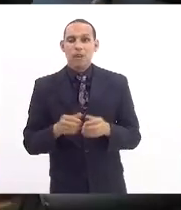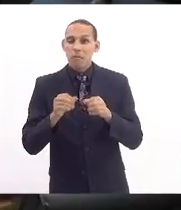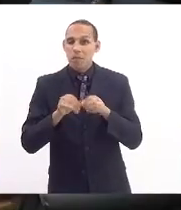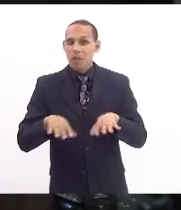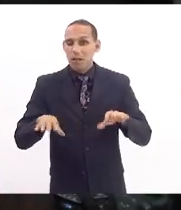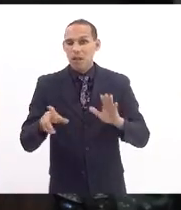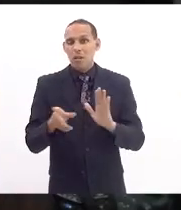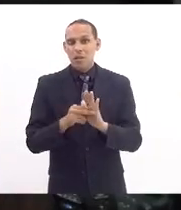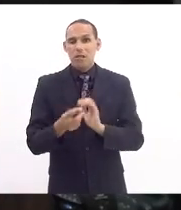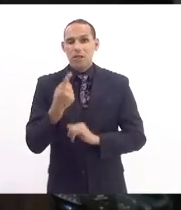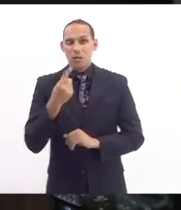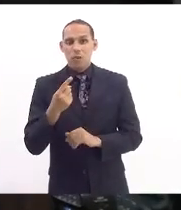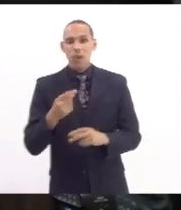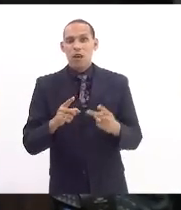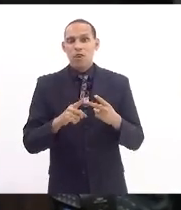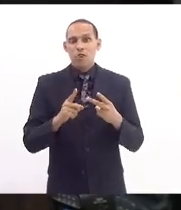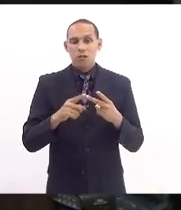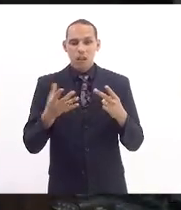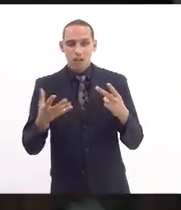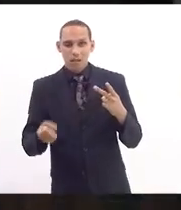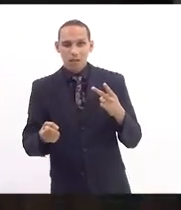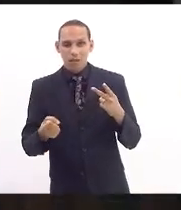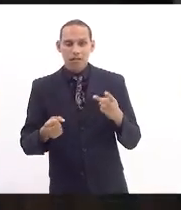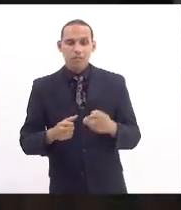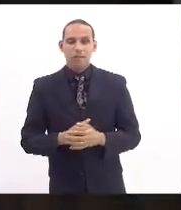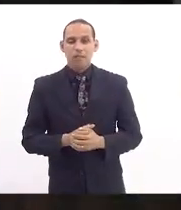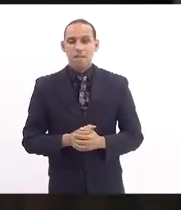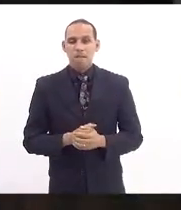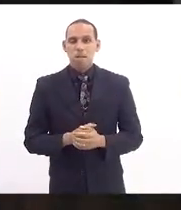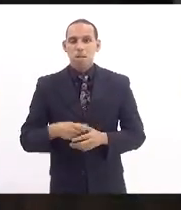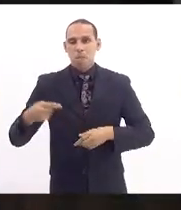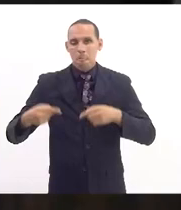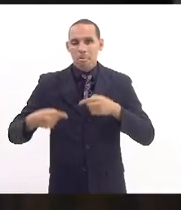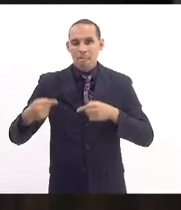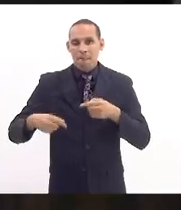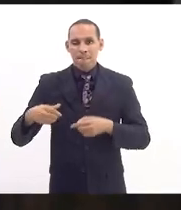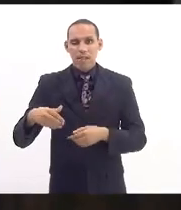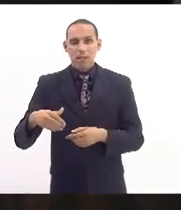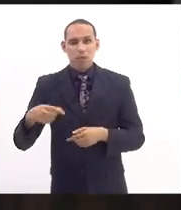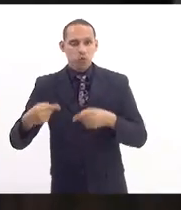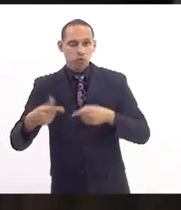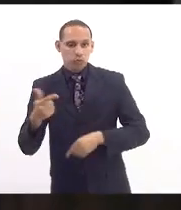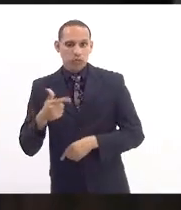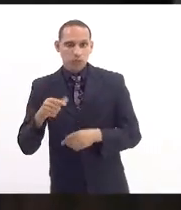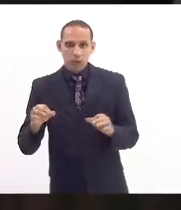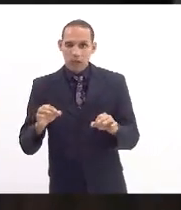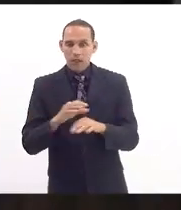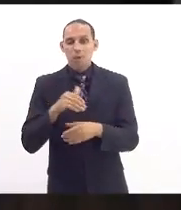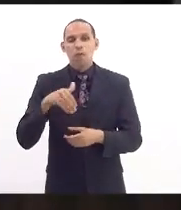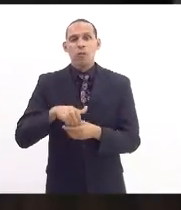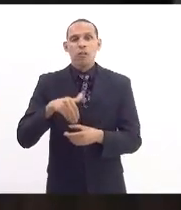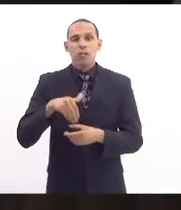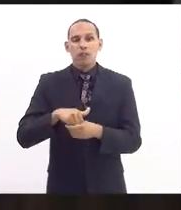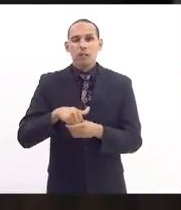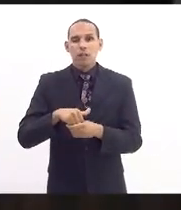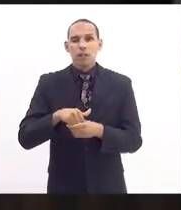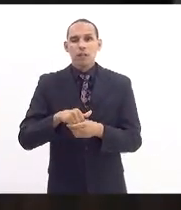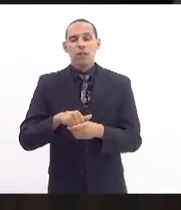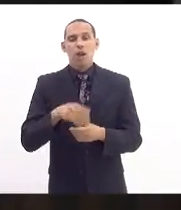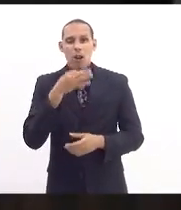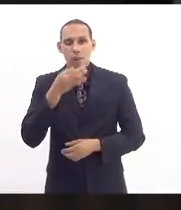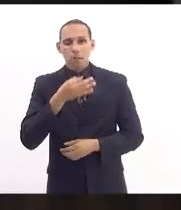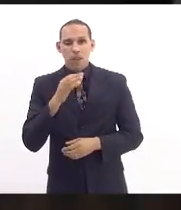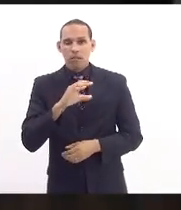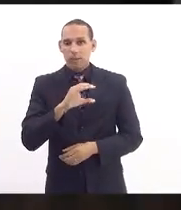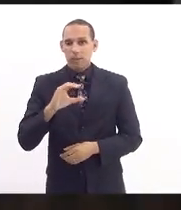prejudicada a emenda número um eo numero dois acatada em discussão 90 que Queira discutir se a depressão em votação parecida a comissão